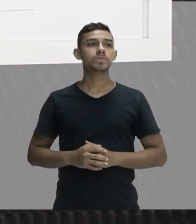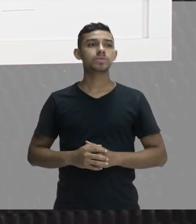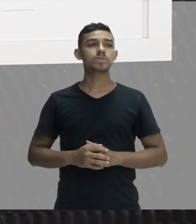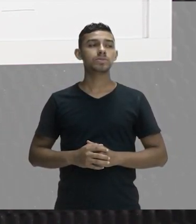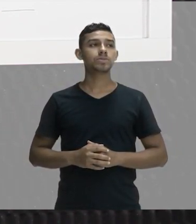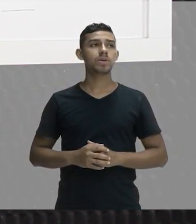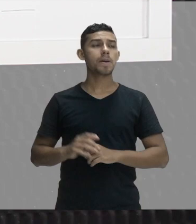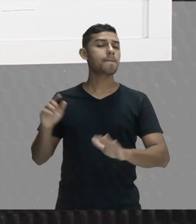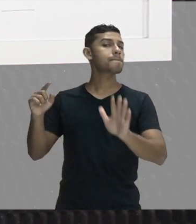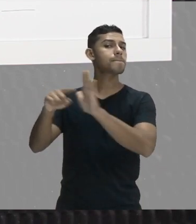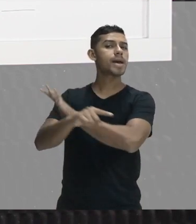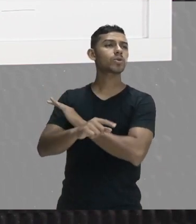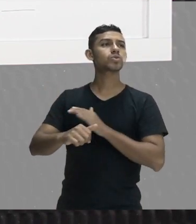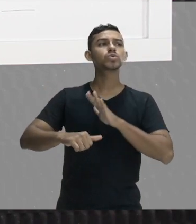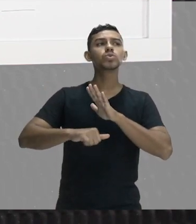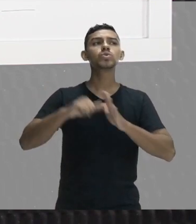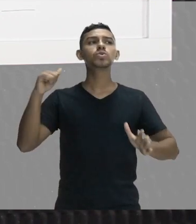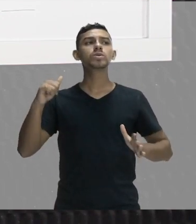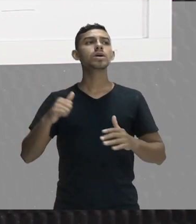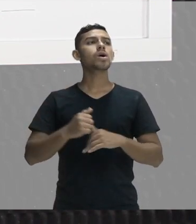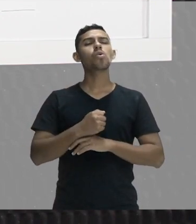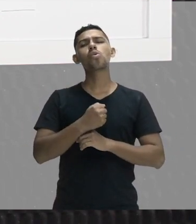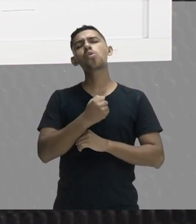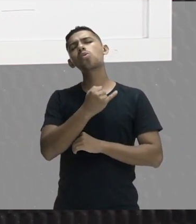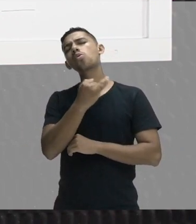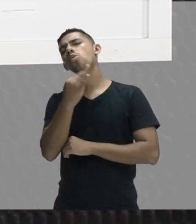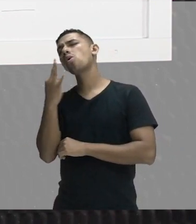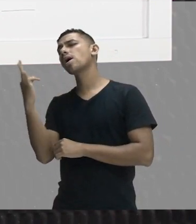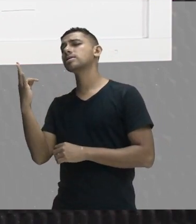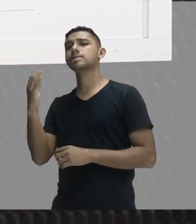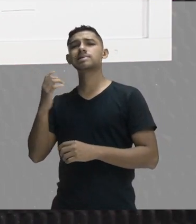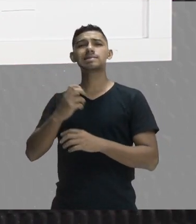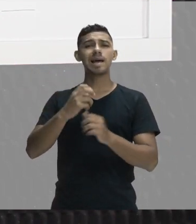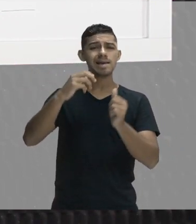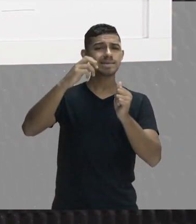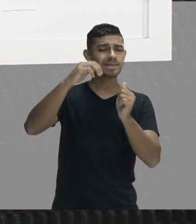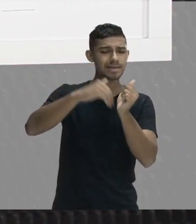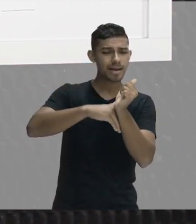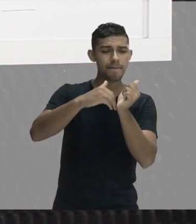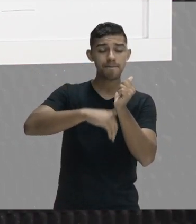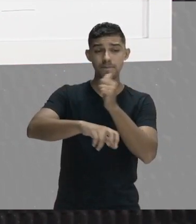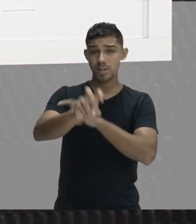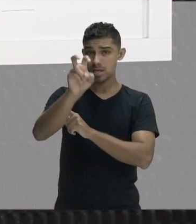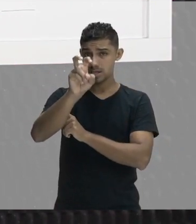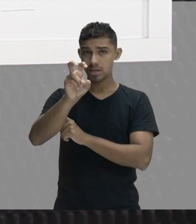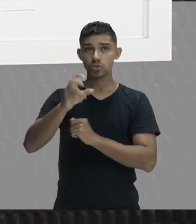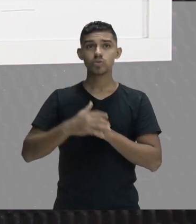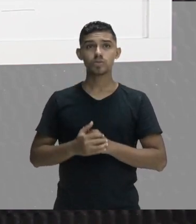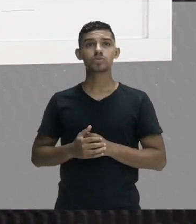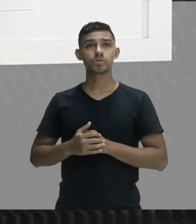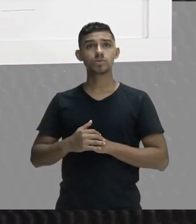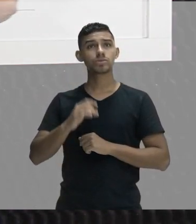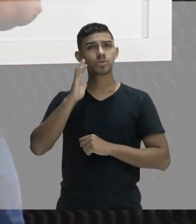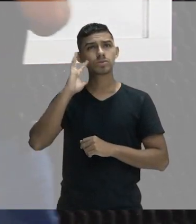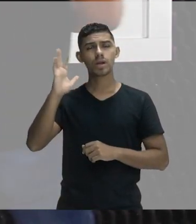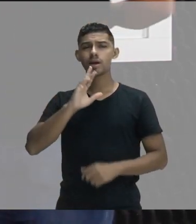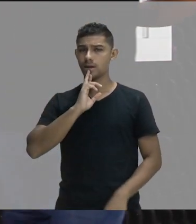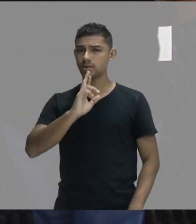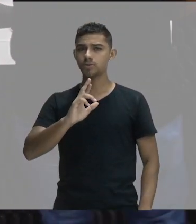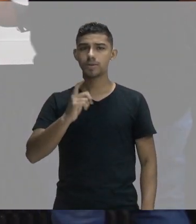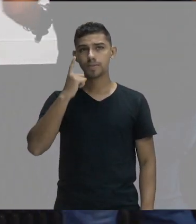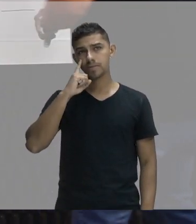que a gente fez aqui no início da aula. Quantas senhas de 5 dígitos numéricos podem ser formadas? Olha só, vamos